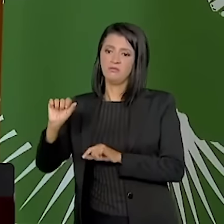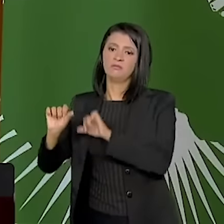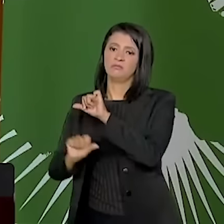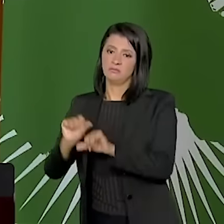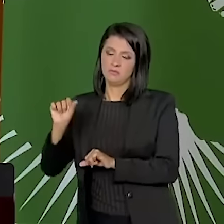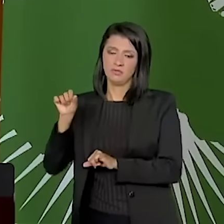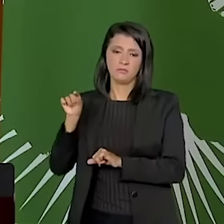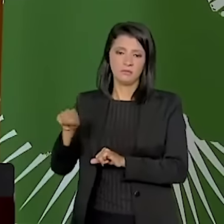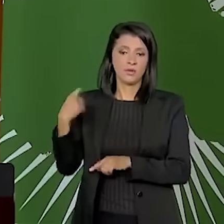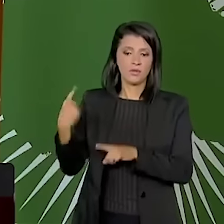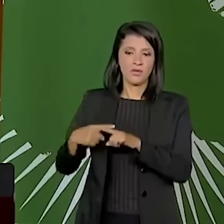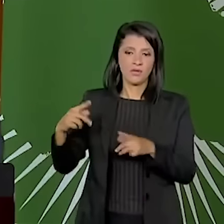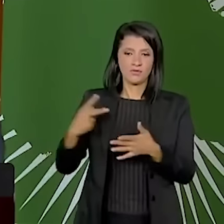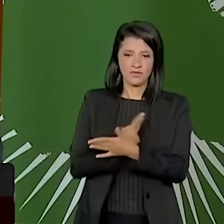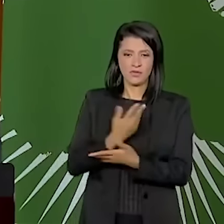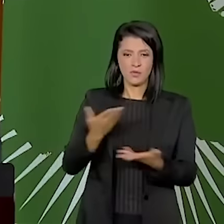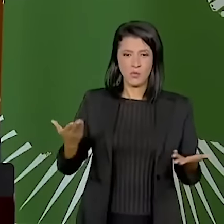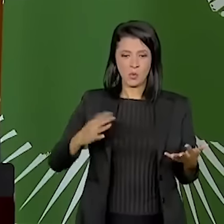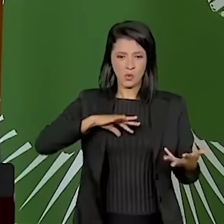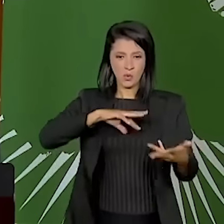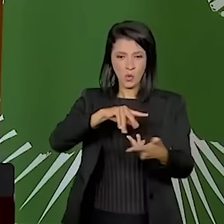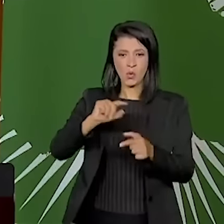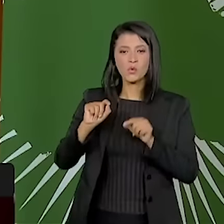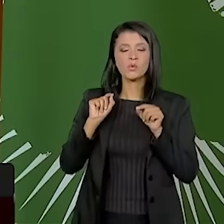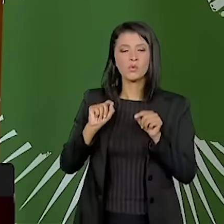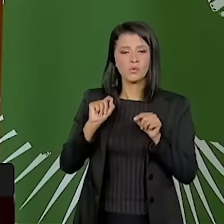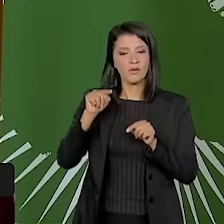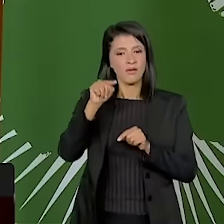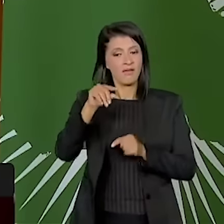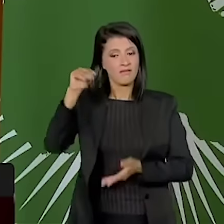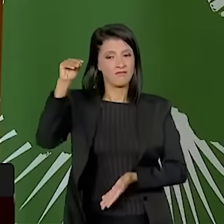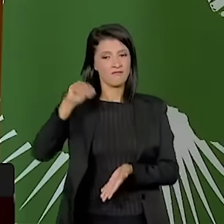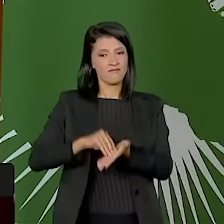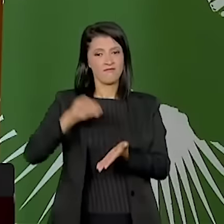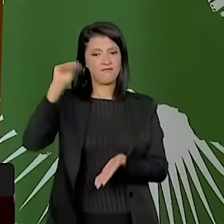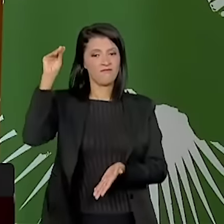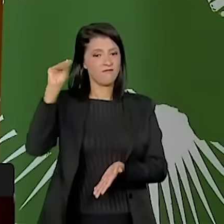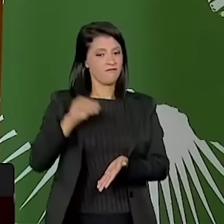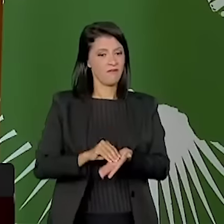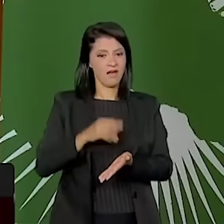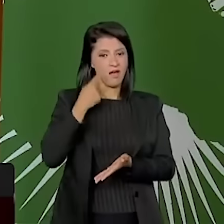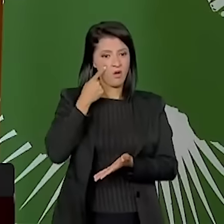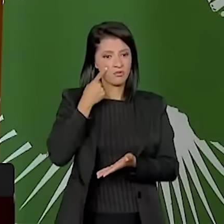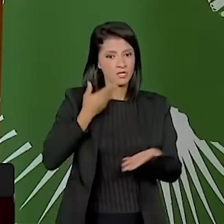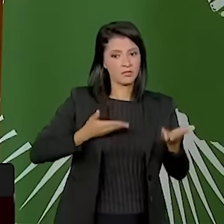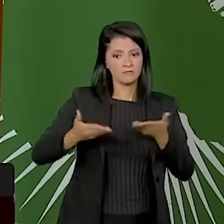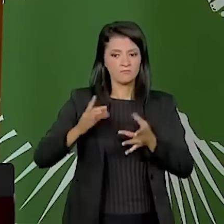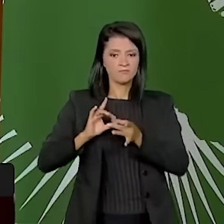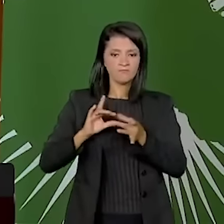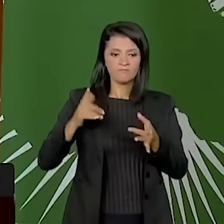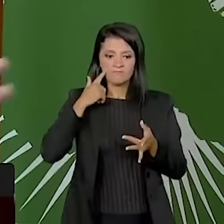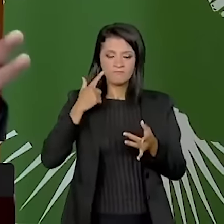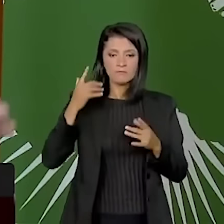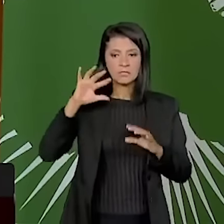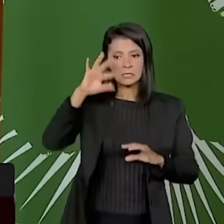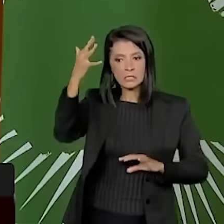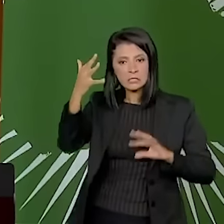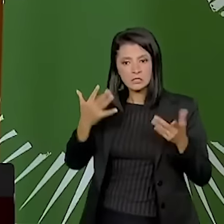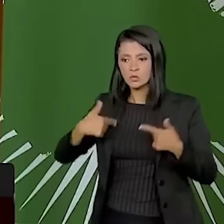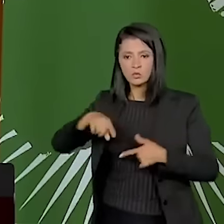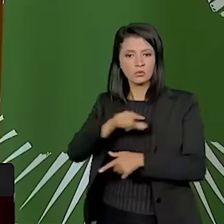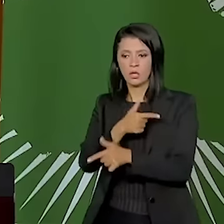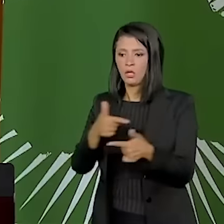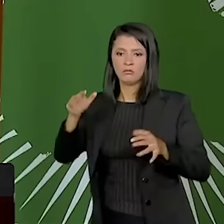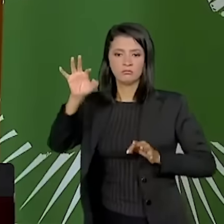O que está acontecendo no mundo hoje é falta de instância de deliberação. Nós não temos